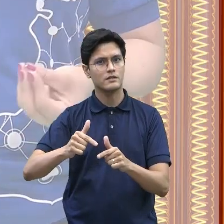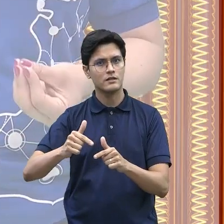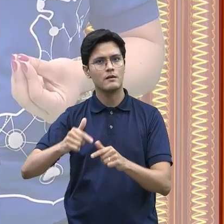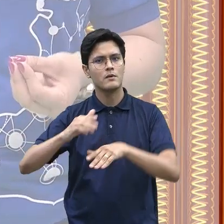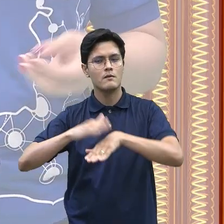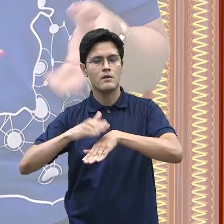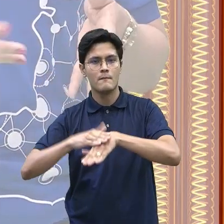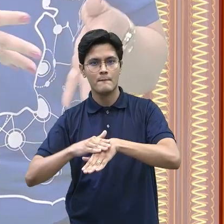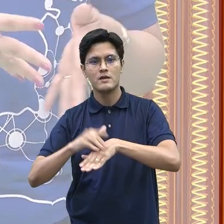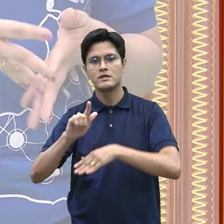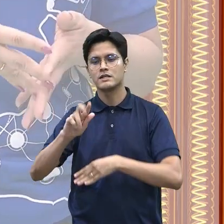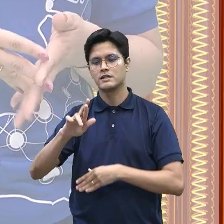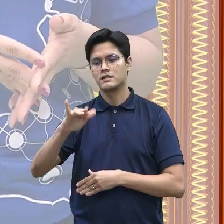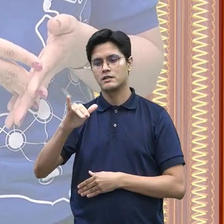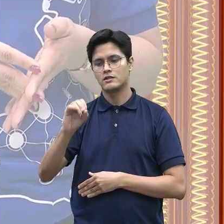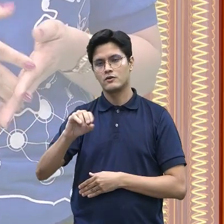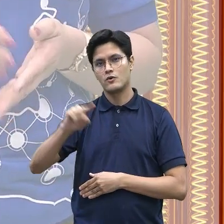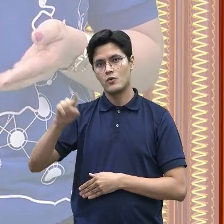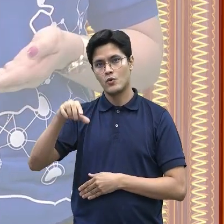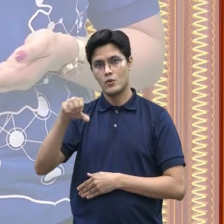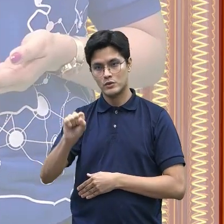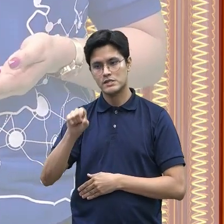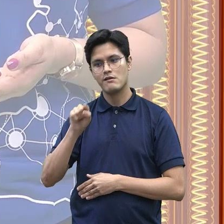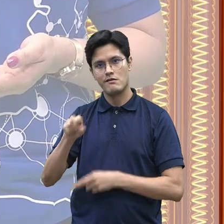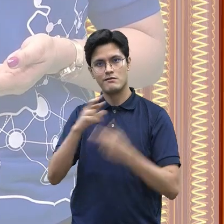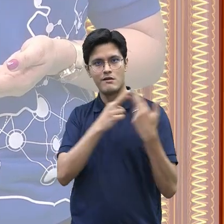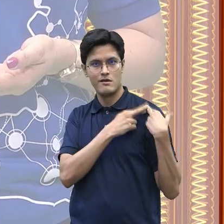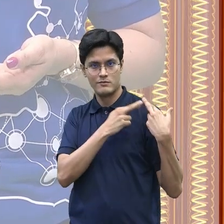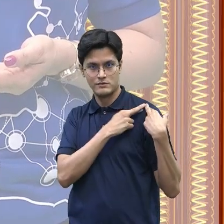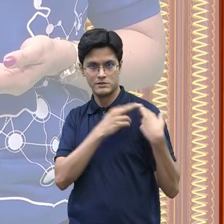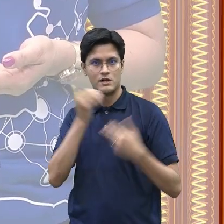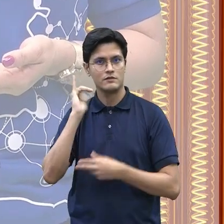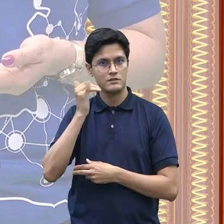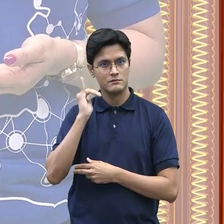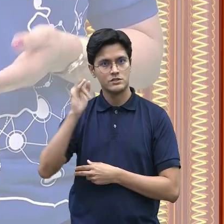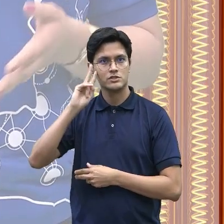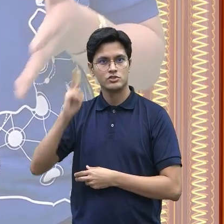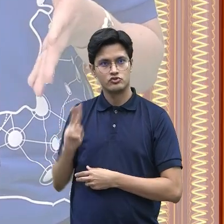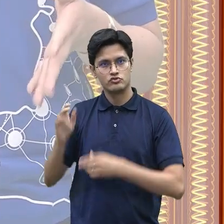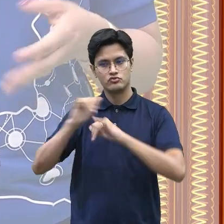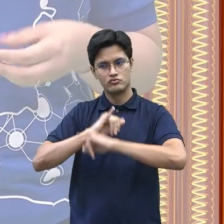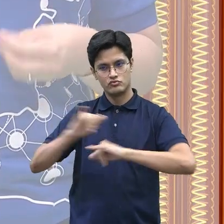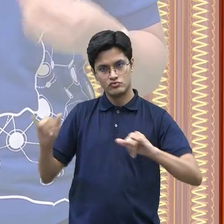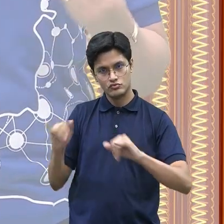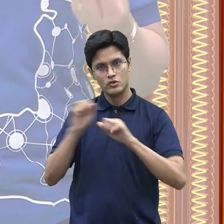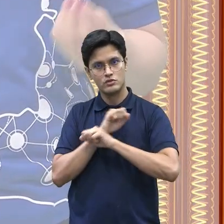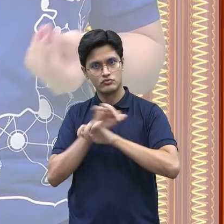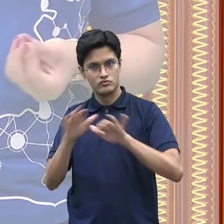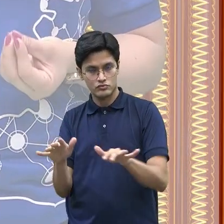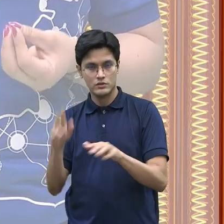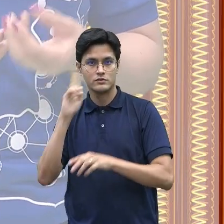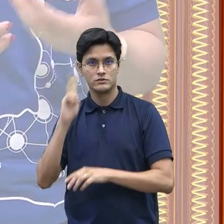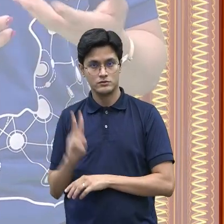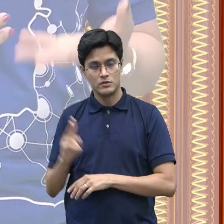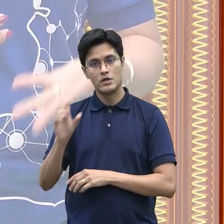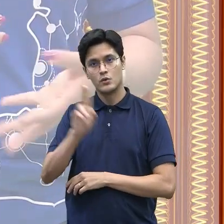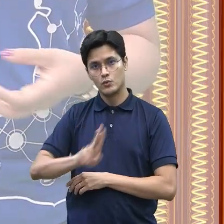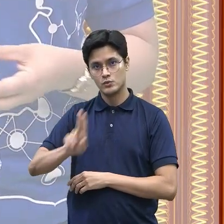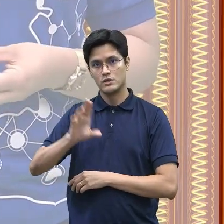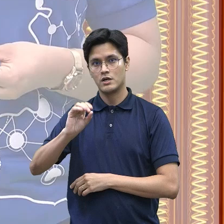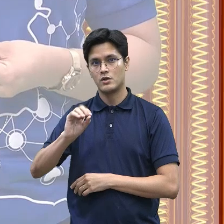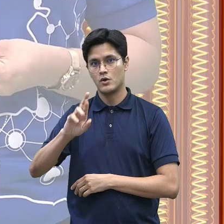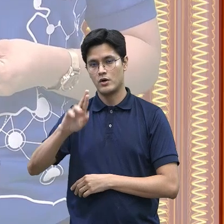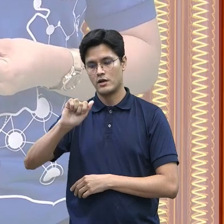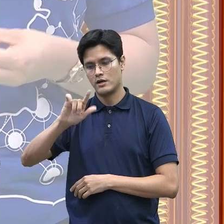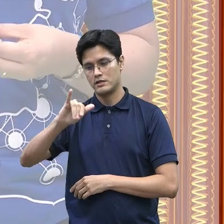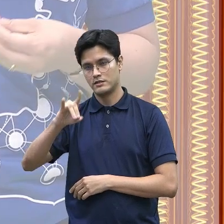griots, que eram responsáveis de transmitir a tradição oral por meio, claro, da oralidade, da